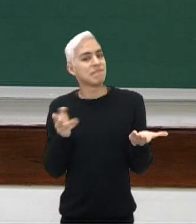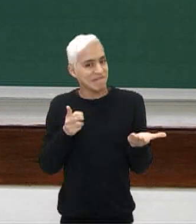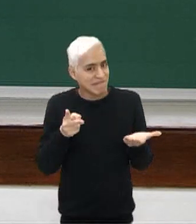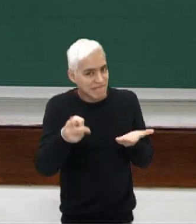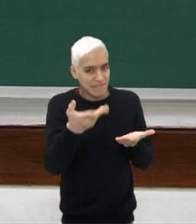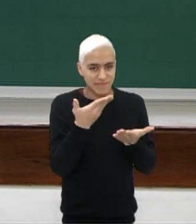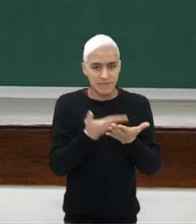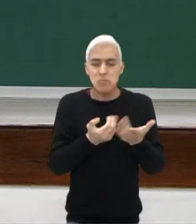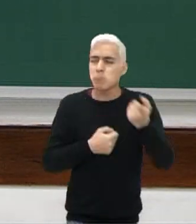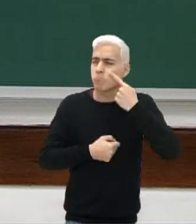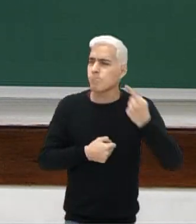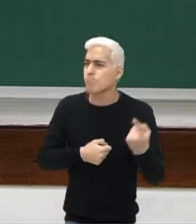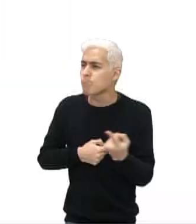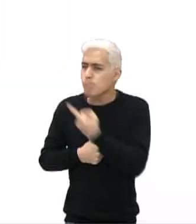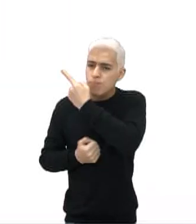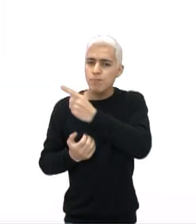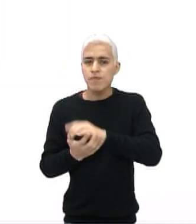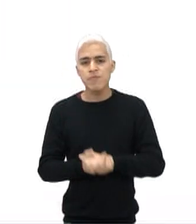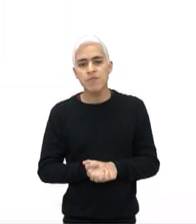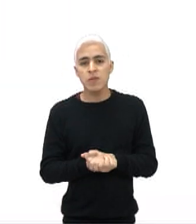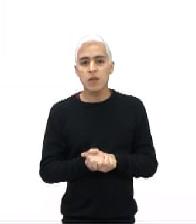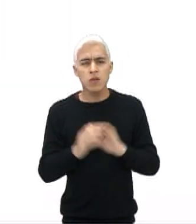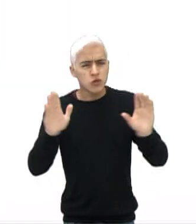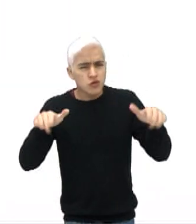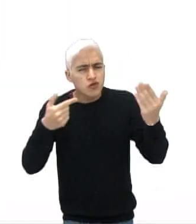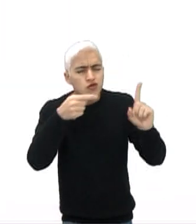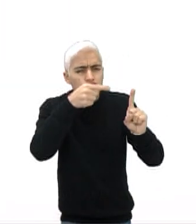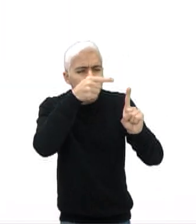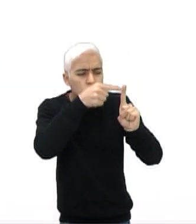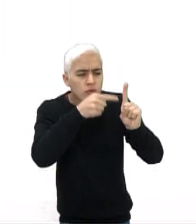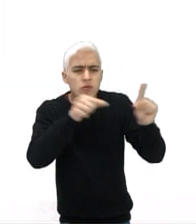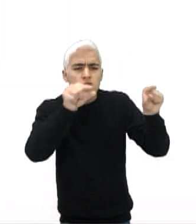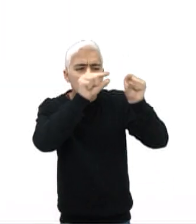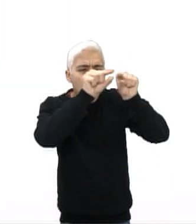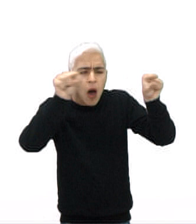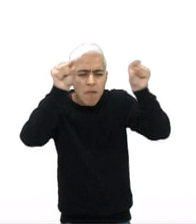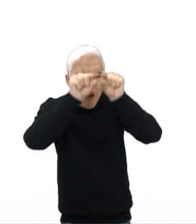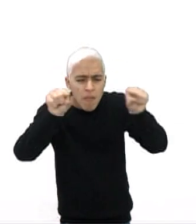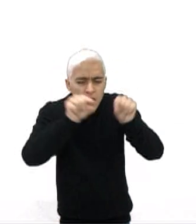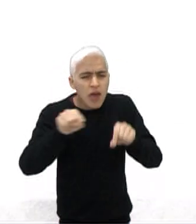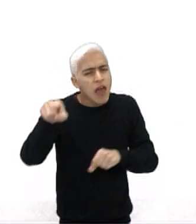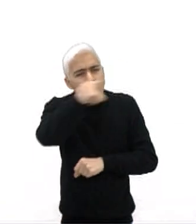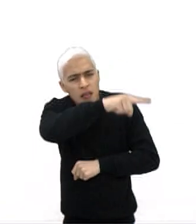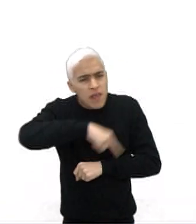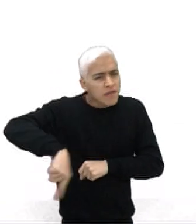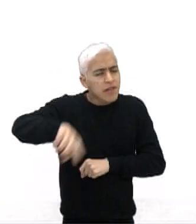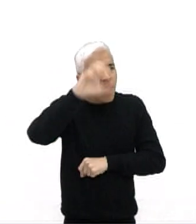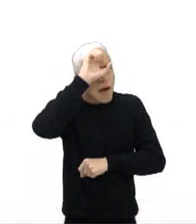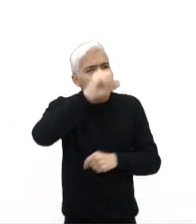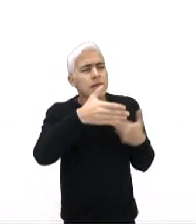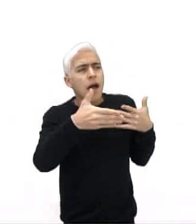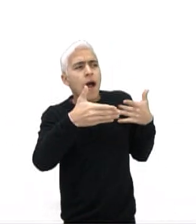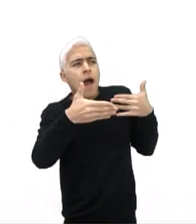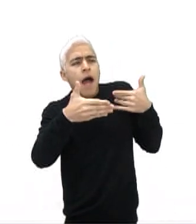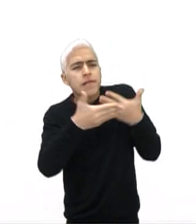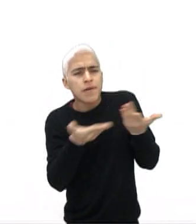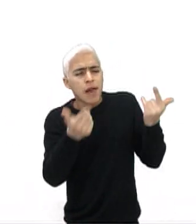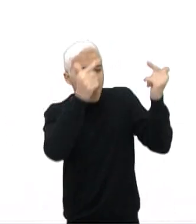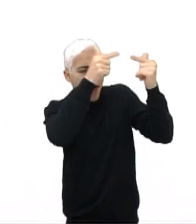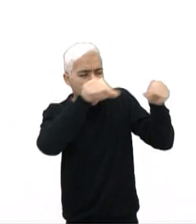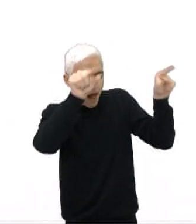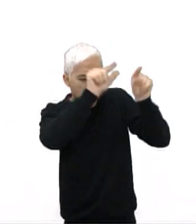continuidade. Olha lá. Quais foram os tipos de orações subordinadas que vocês aprenderam até agora?